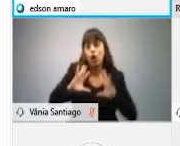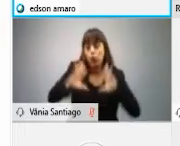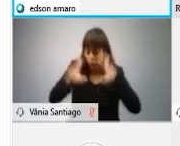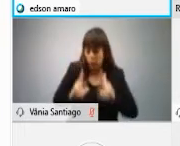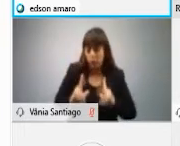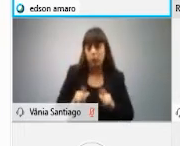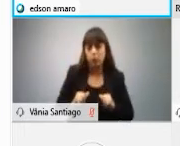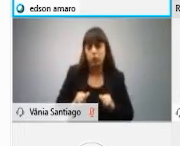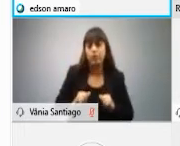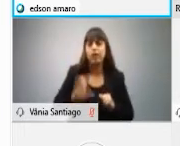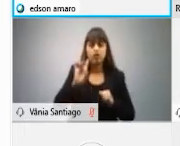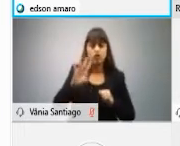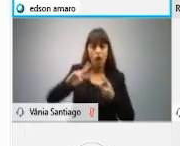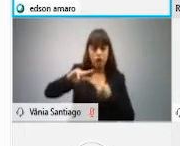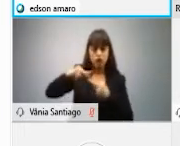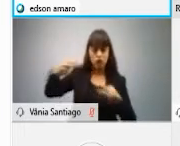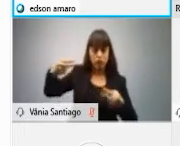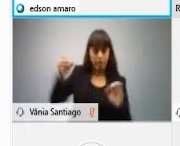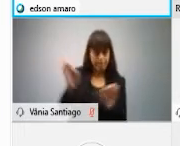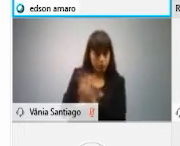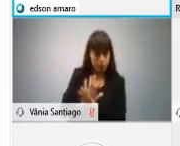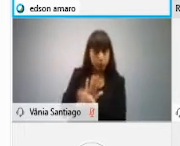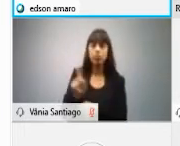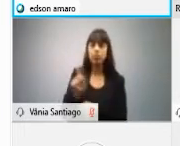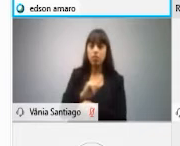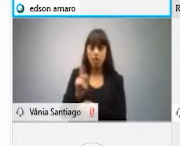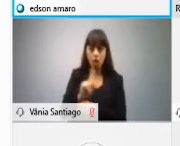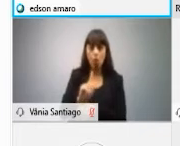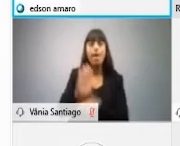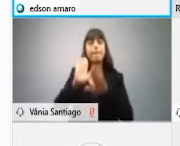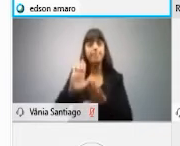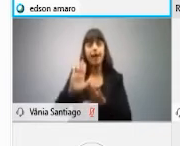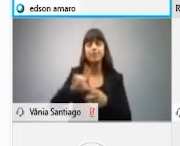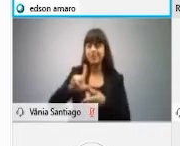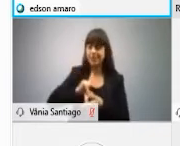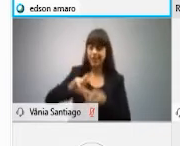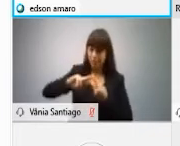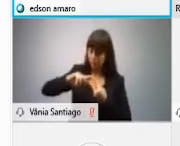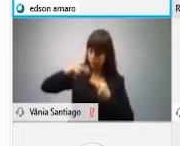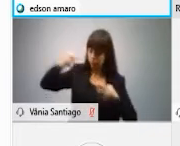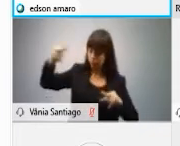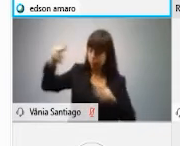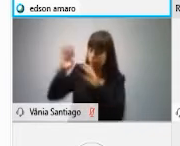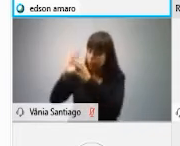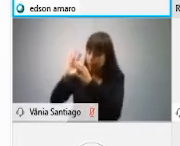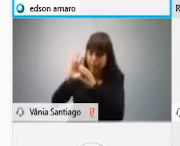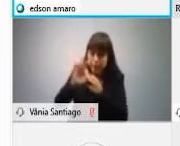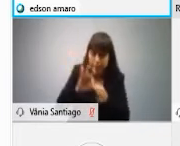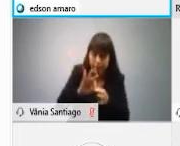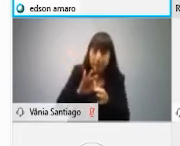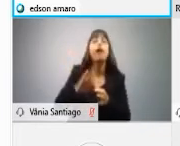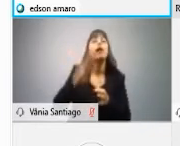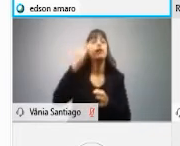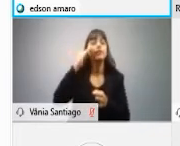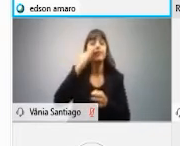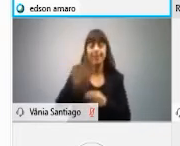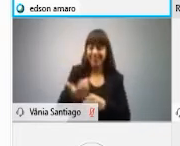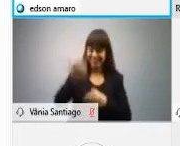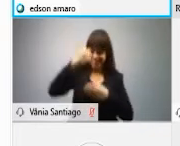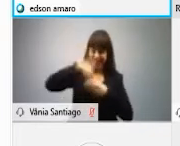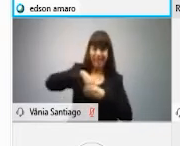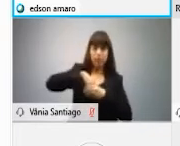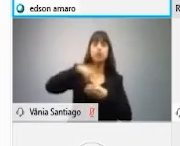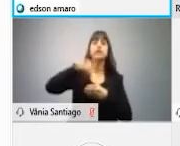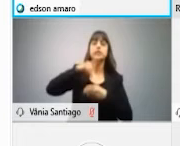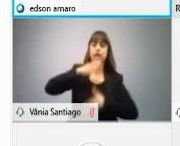do ser humano, que já é muito difícil, mas também entender o componente biológico de todos os seres que acabam coabitando